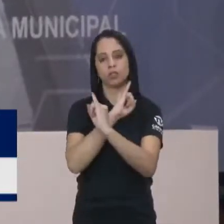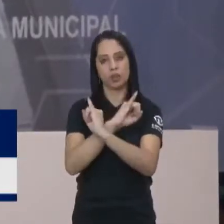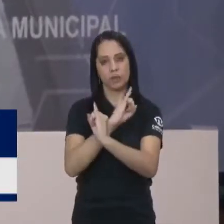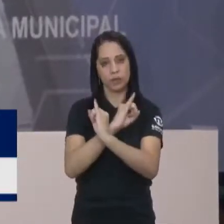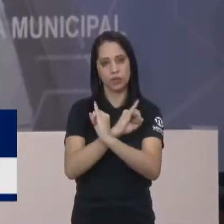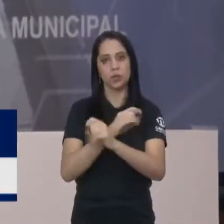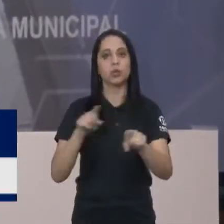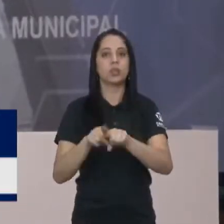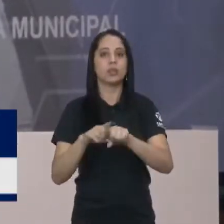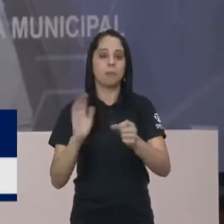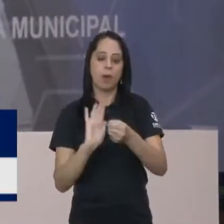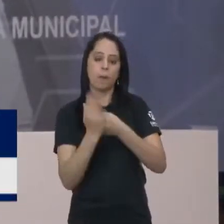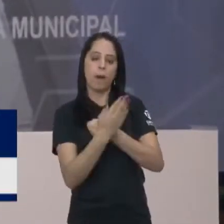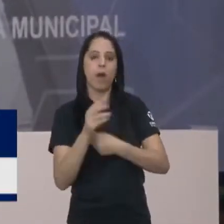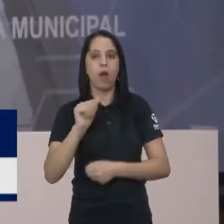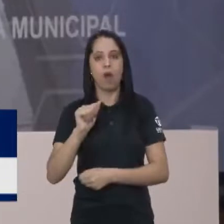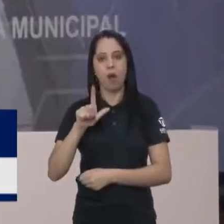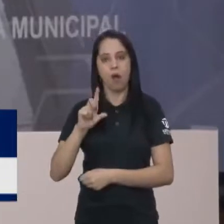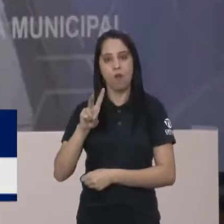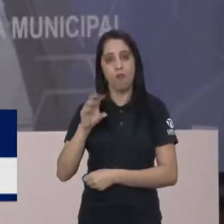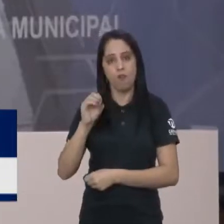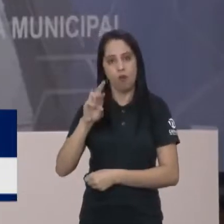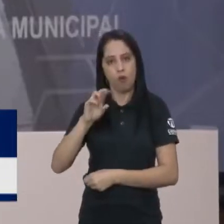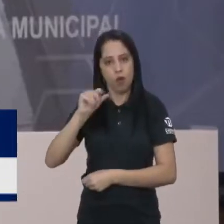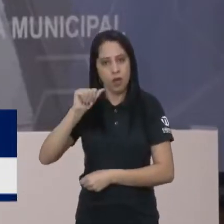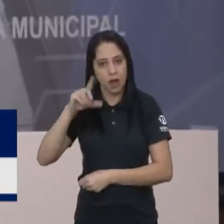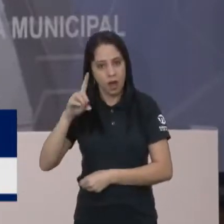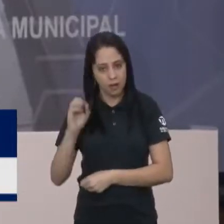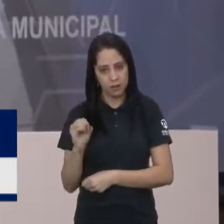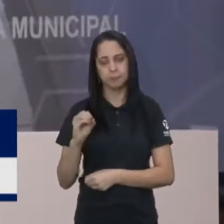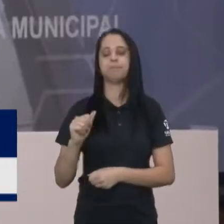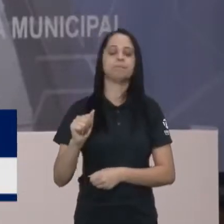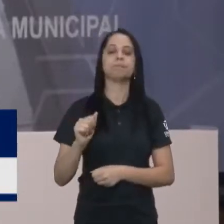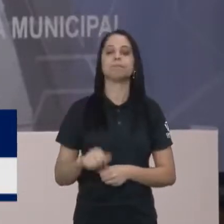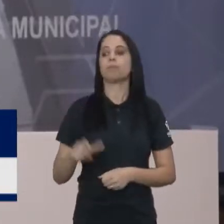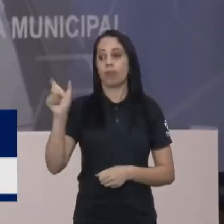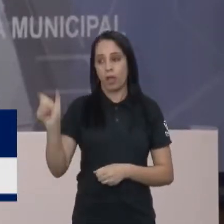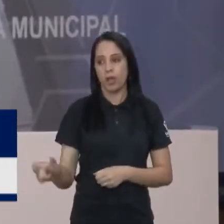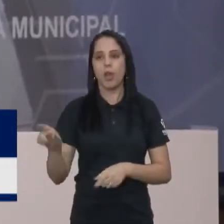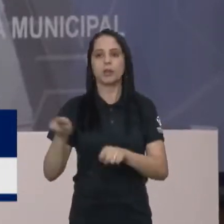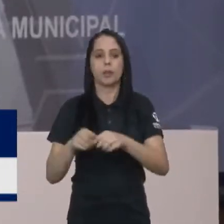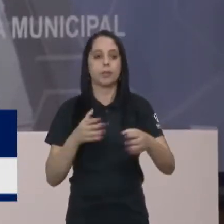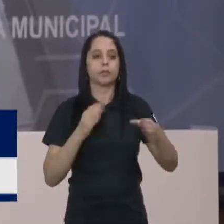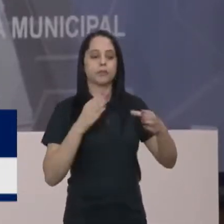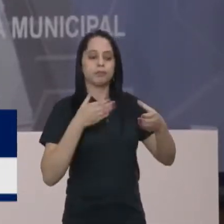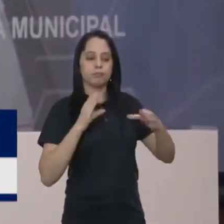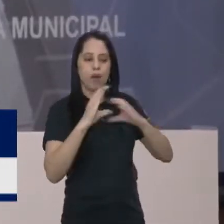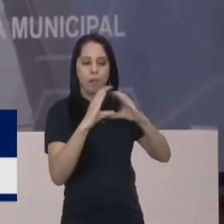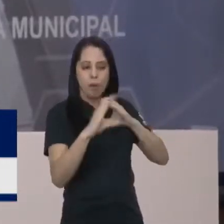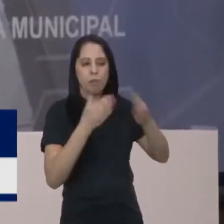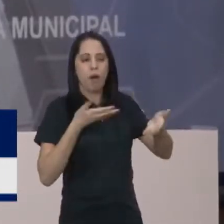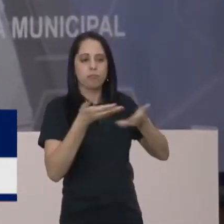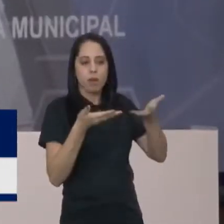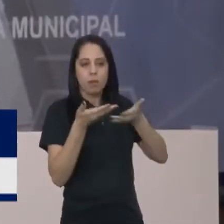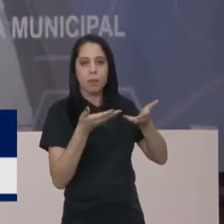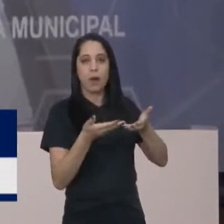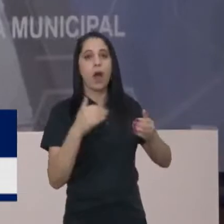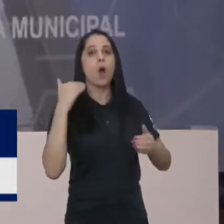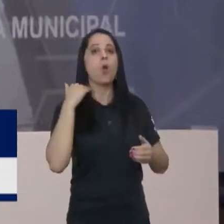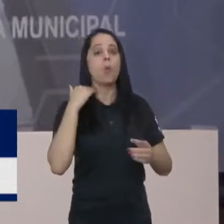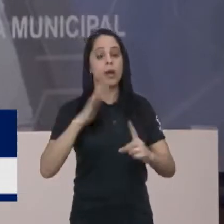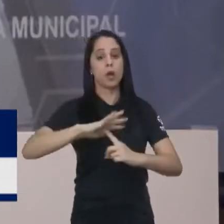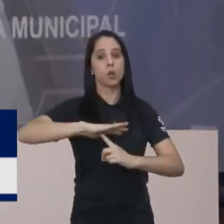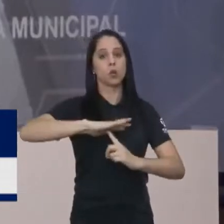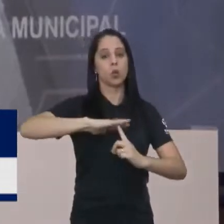2000, conduziu as negociações com agentes do Banco Central para adquirir área de 500 mil metros quadrados para